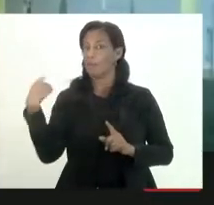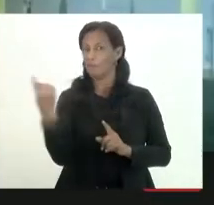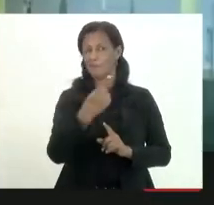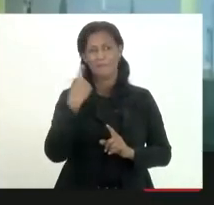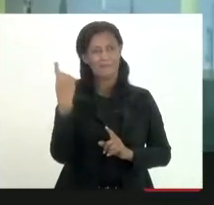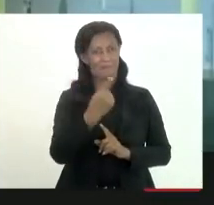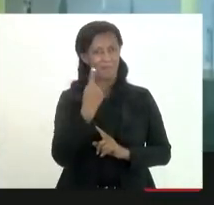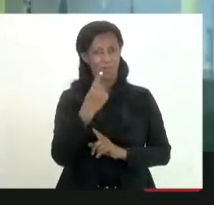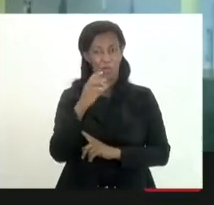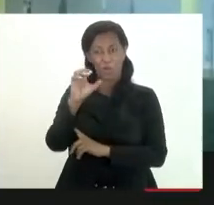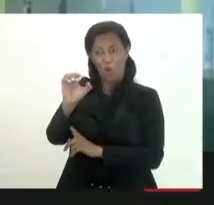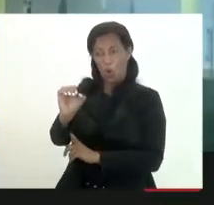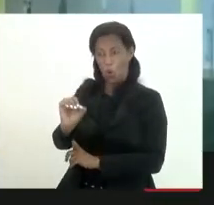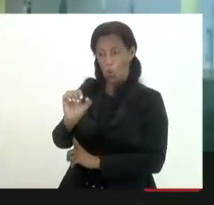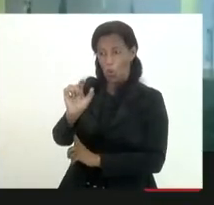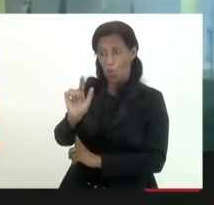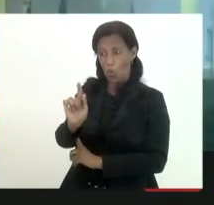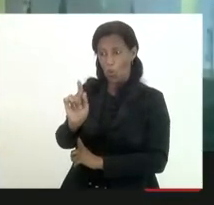Ogum e Oxóssi.